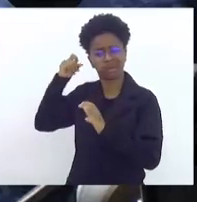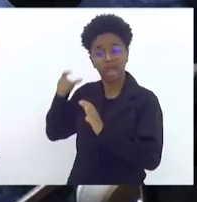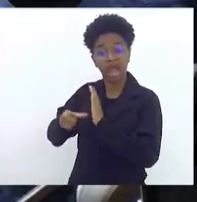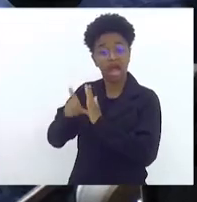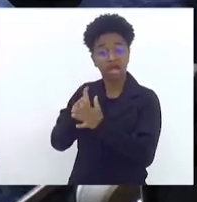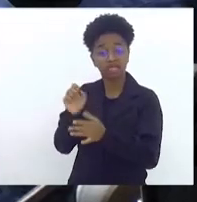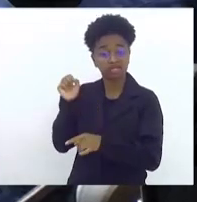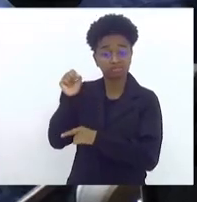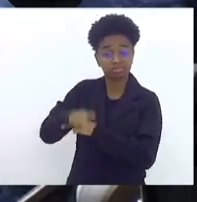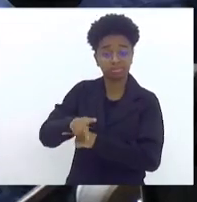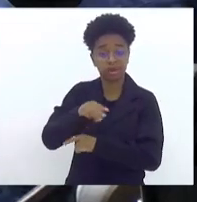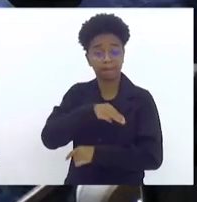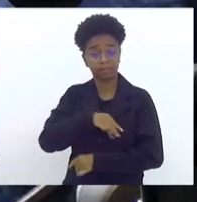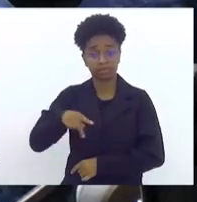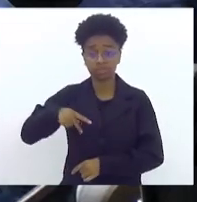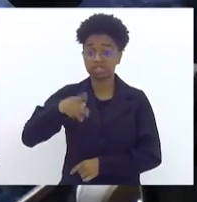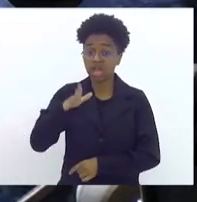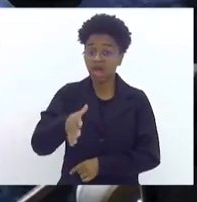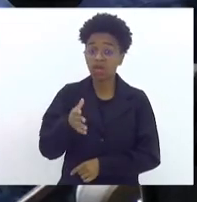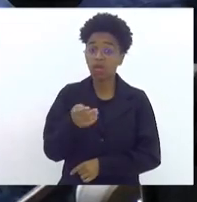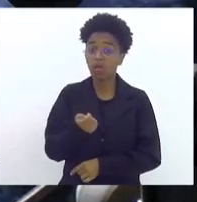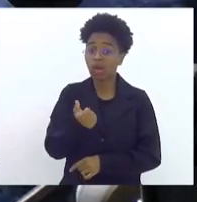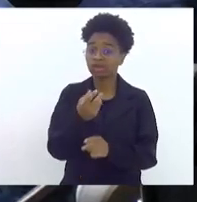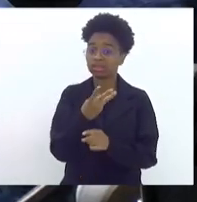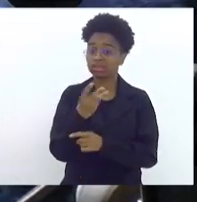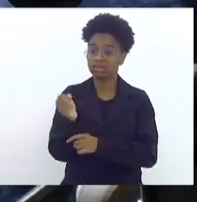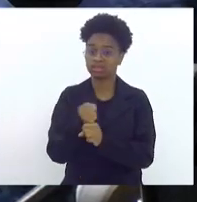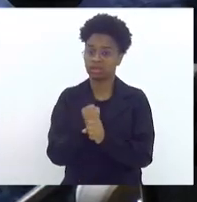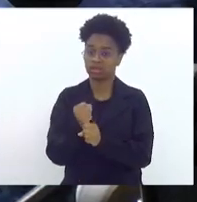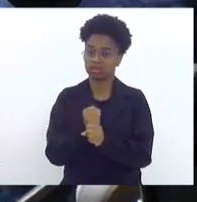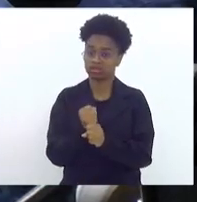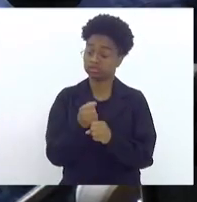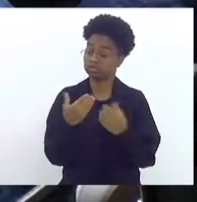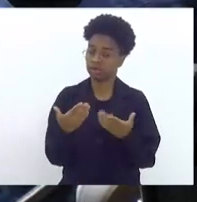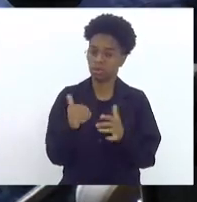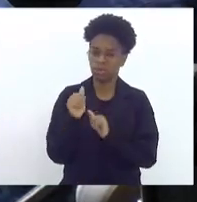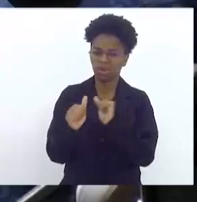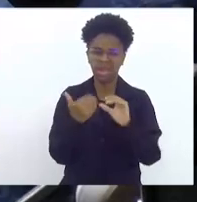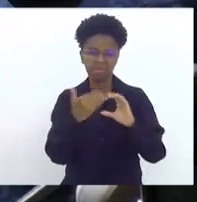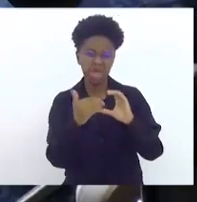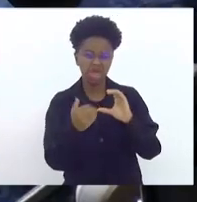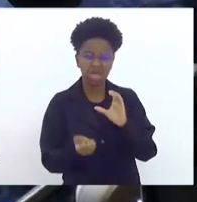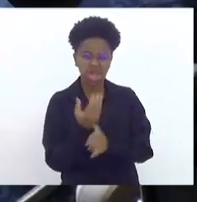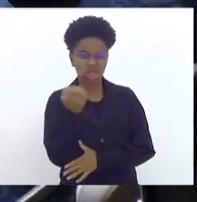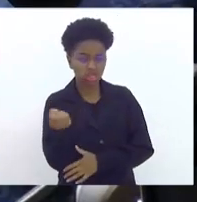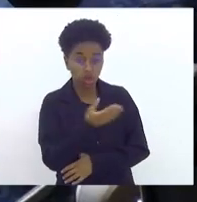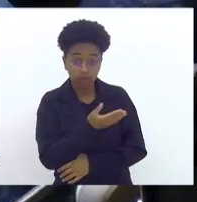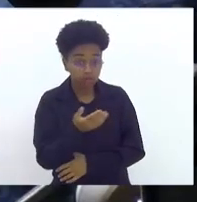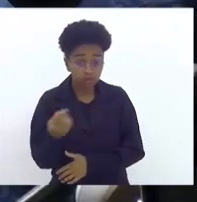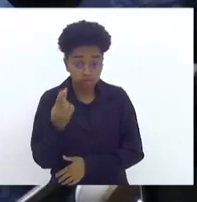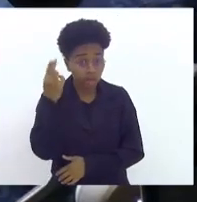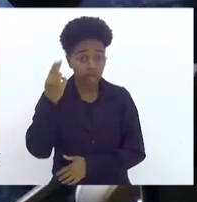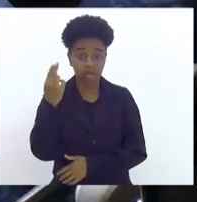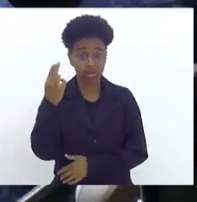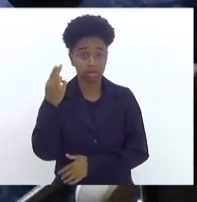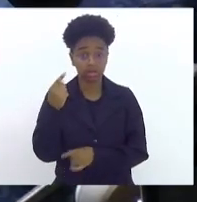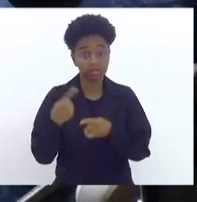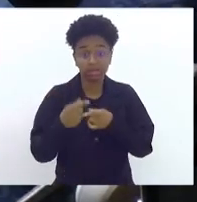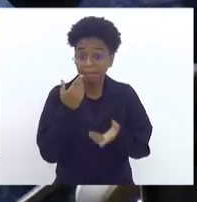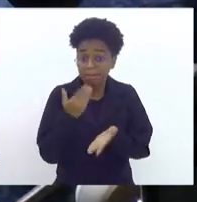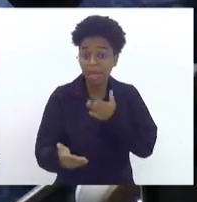eu entrar no Ministério Público tão completando 30 anos então assim troca de e-mail faz um outro e-mail não isso tem uma perda